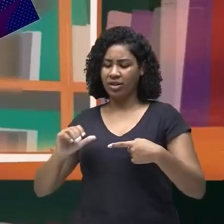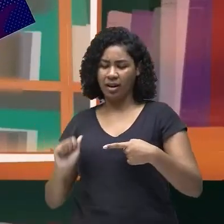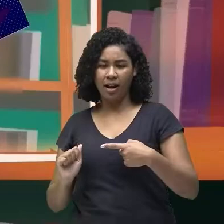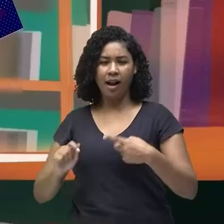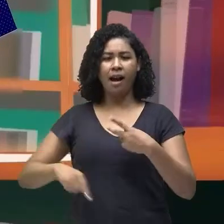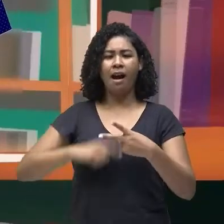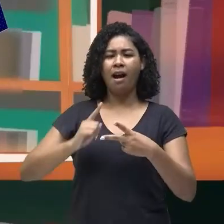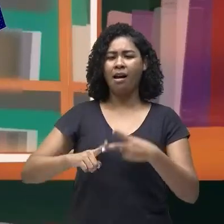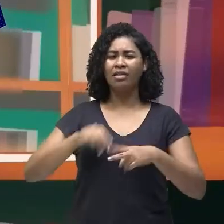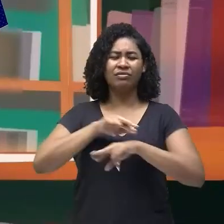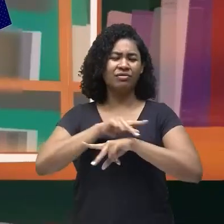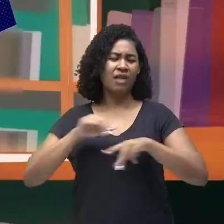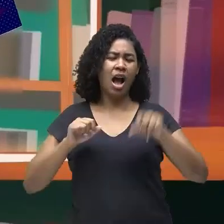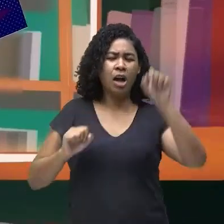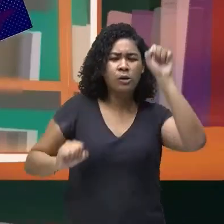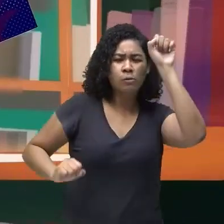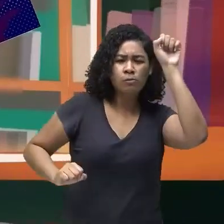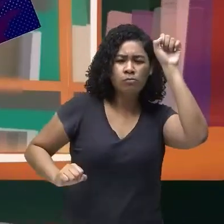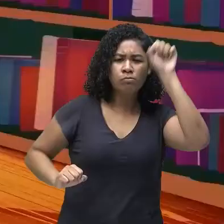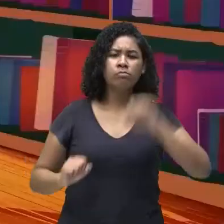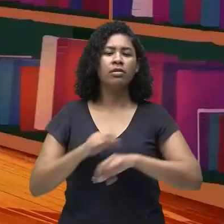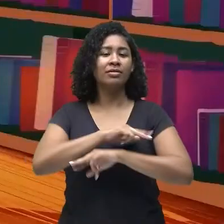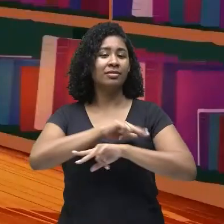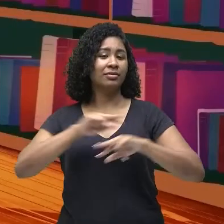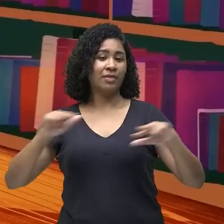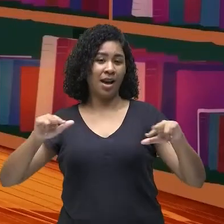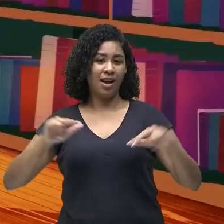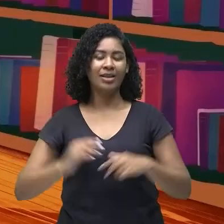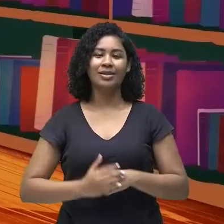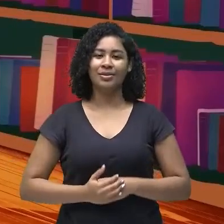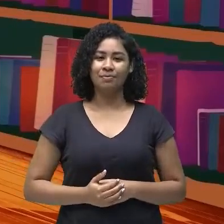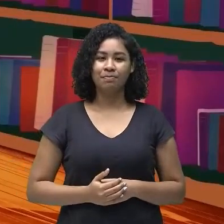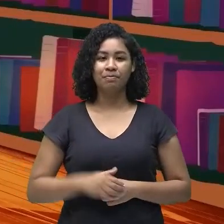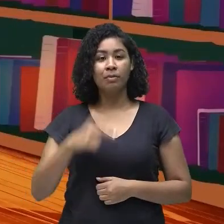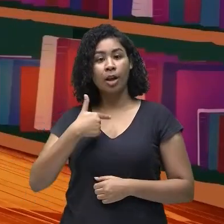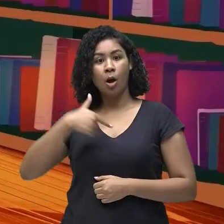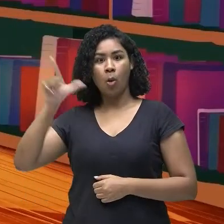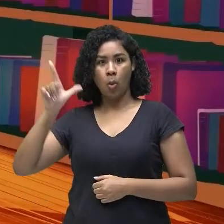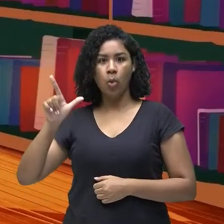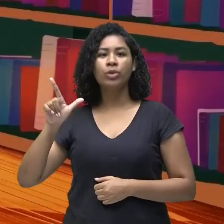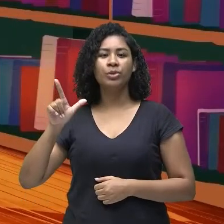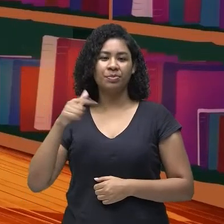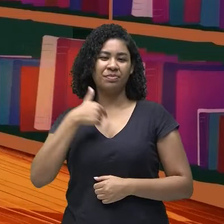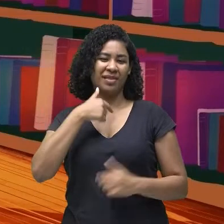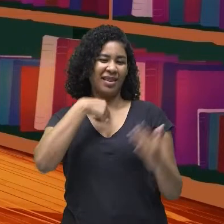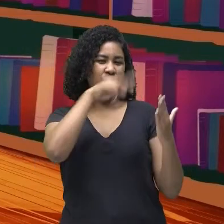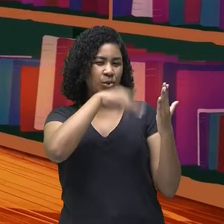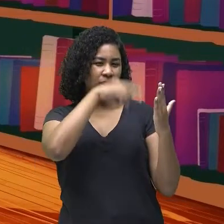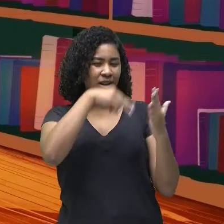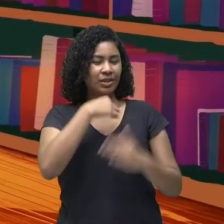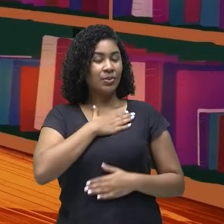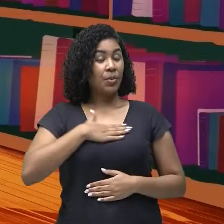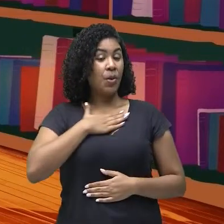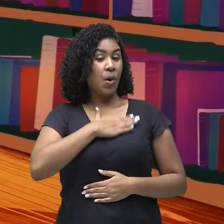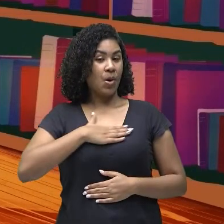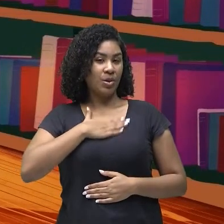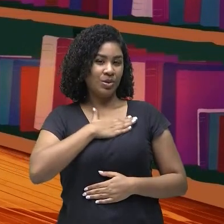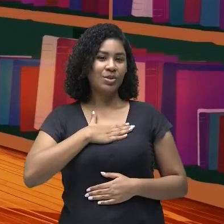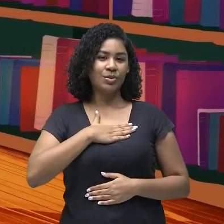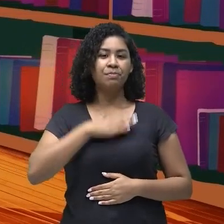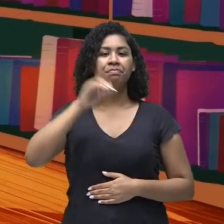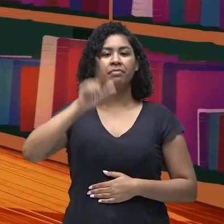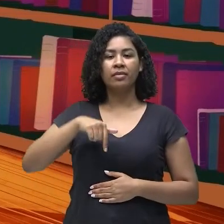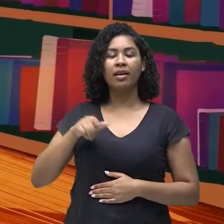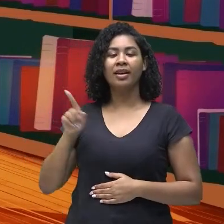vários quadrinhos aí disponíveis para a gente ler. Outra situação que eu leio para entretenimento é quando eu